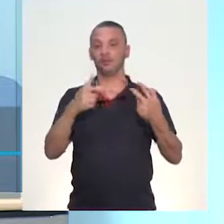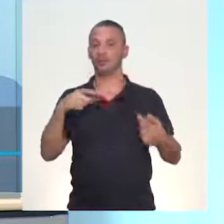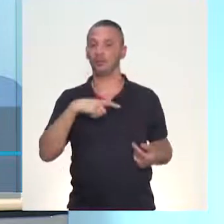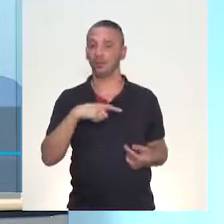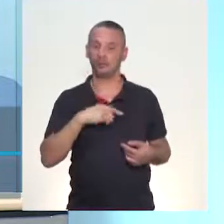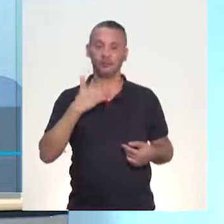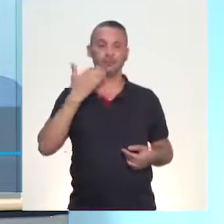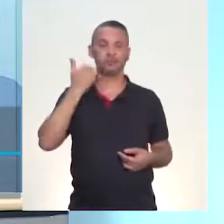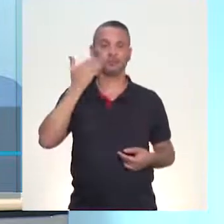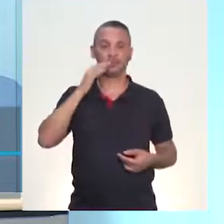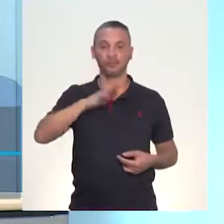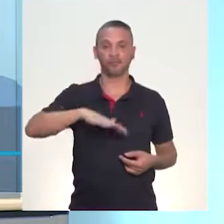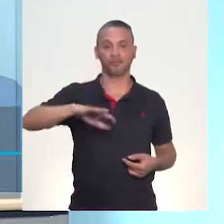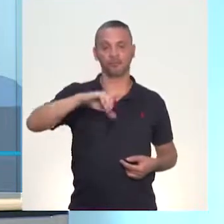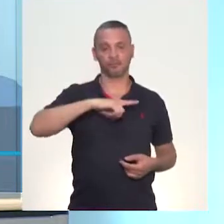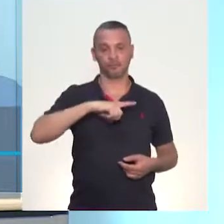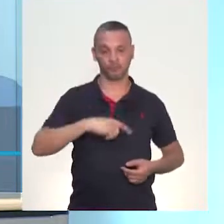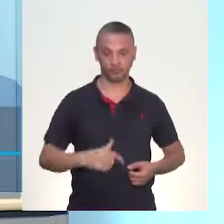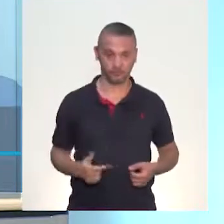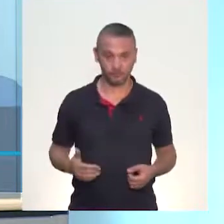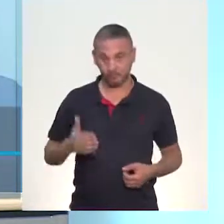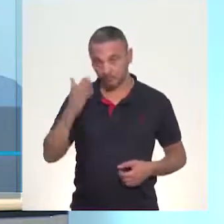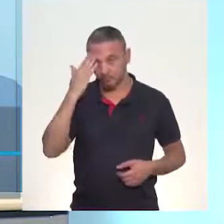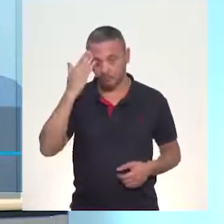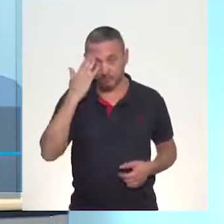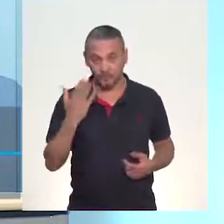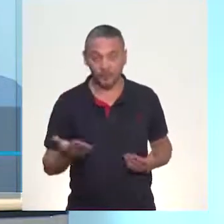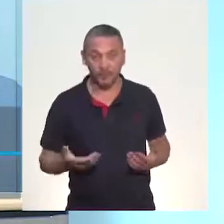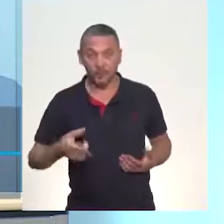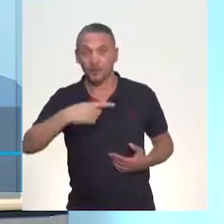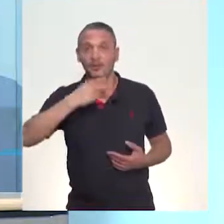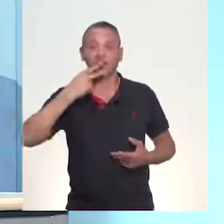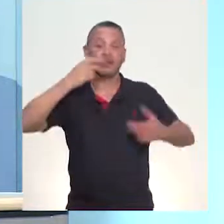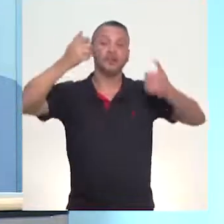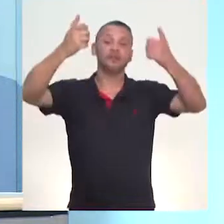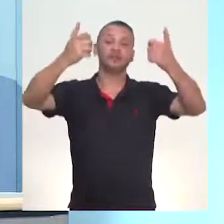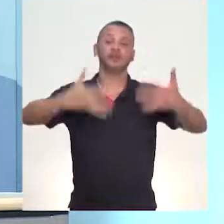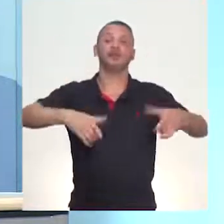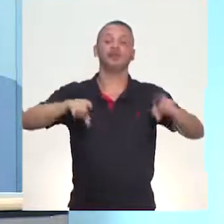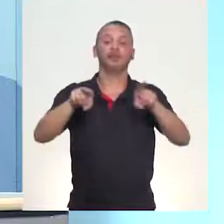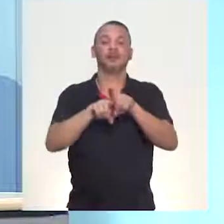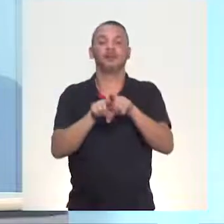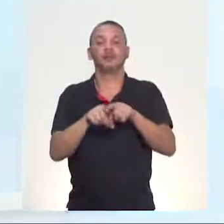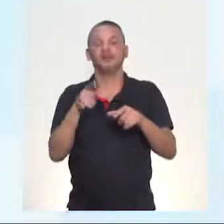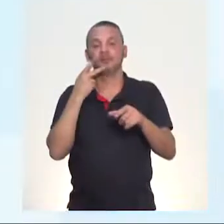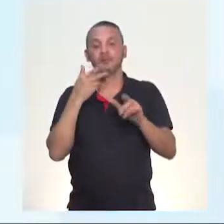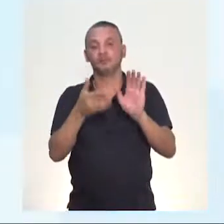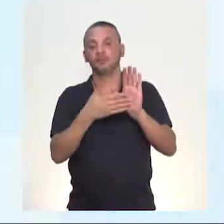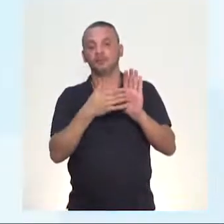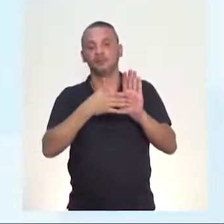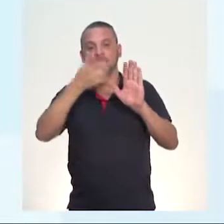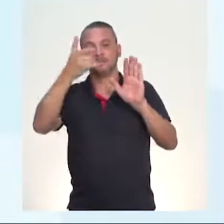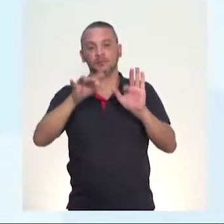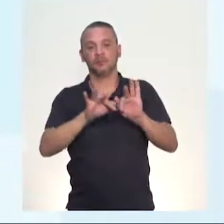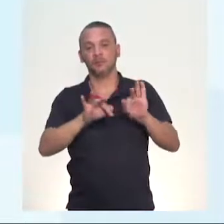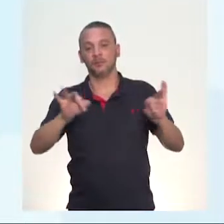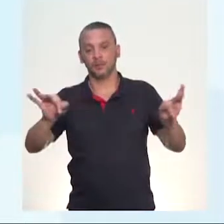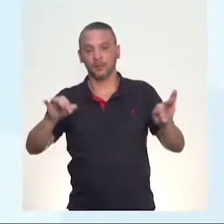do conhecimento do senso comum. Então, é disso que nós falamos quando nós propomos essa